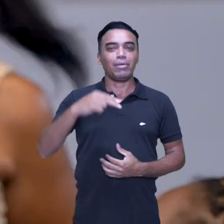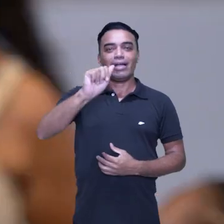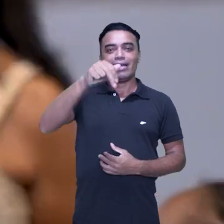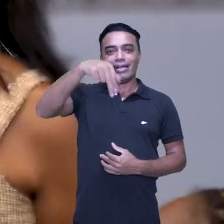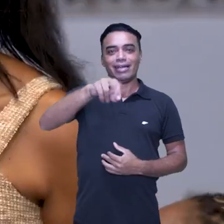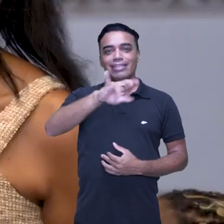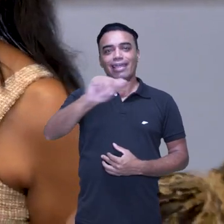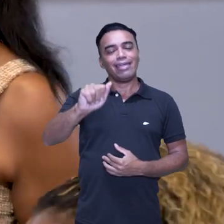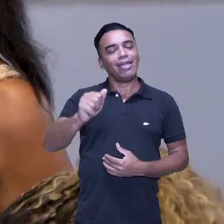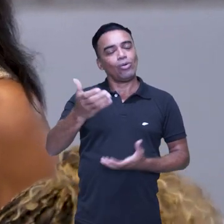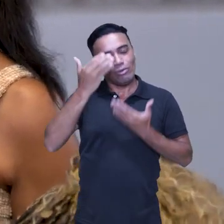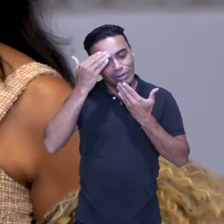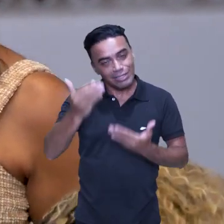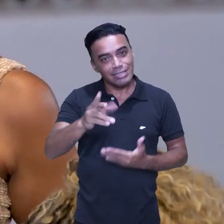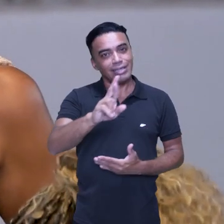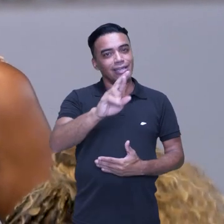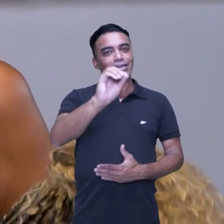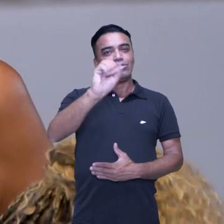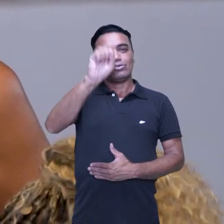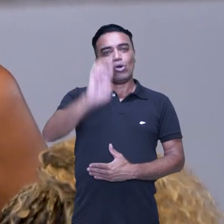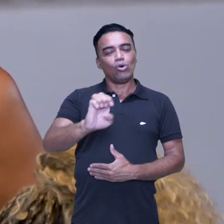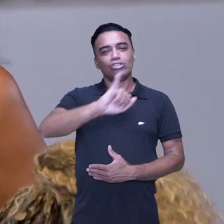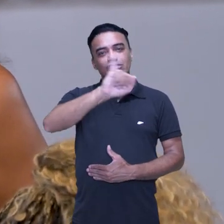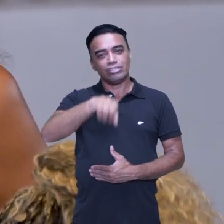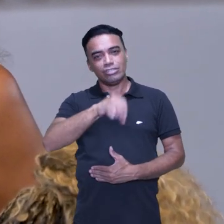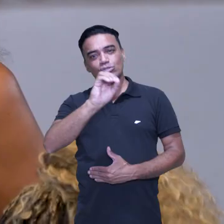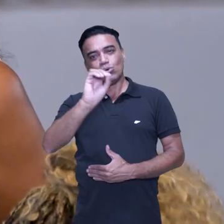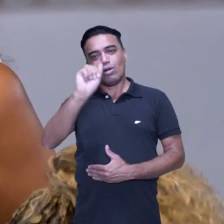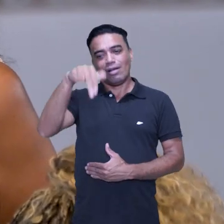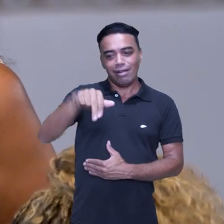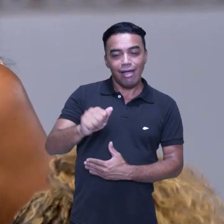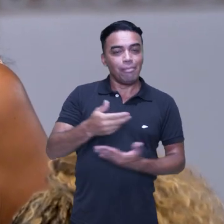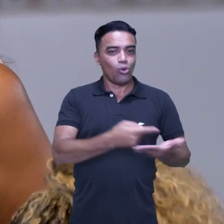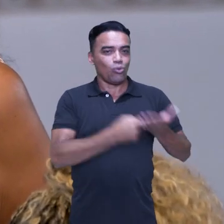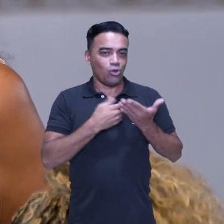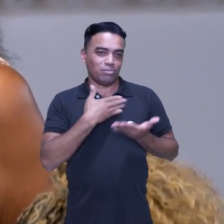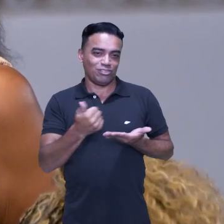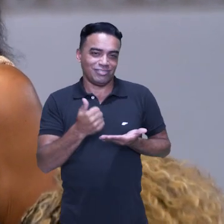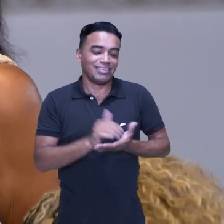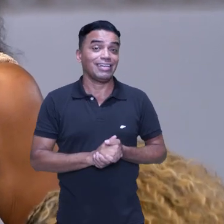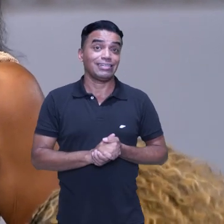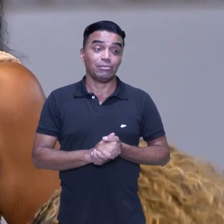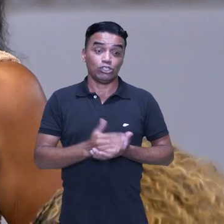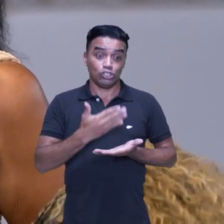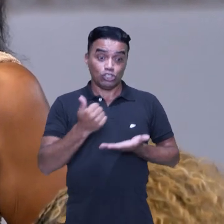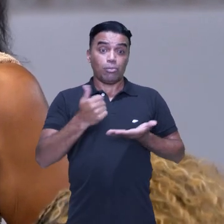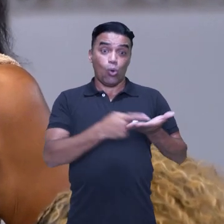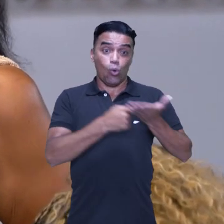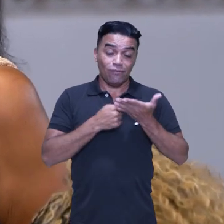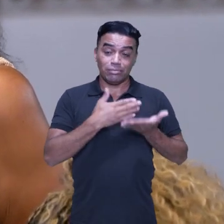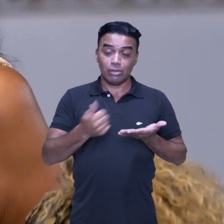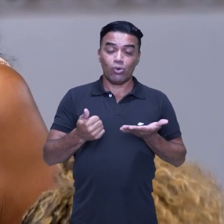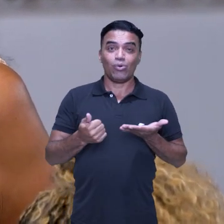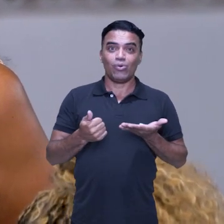não poderia deixar de agradecer a Rose, a Joana, né, pelo convite, que quando eu recebi o convite, né, que vocês